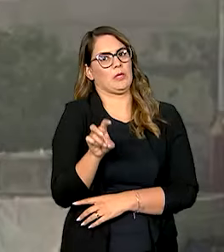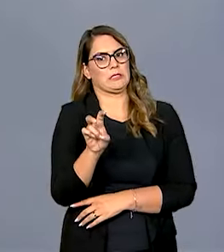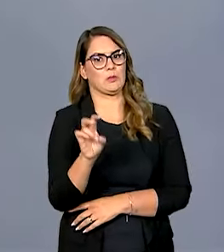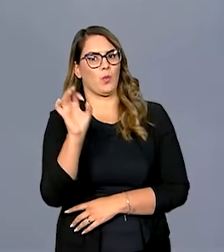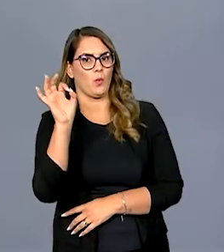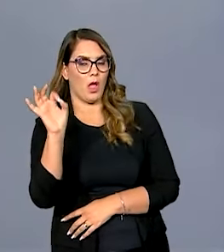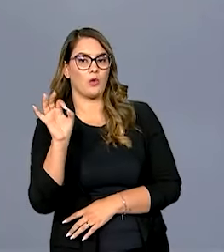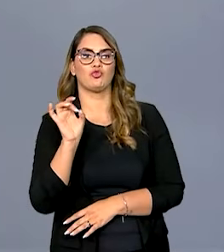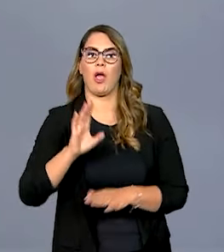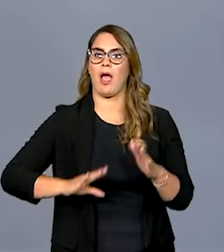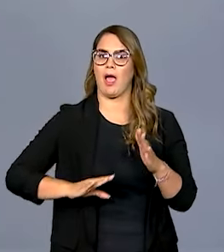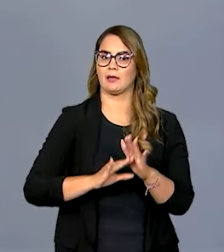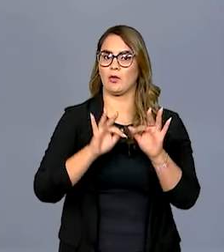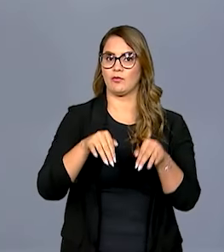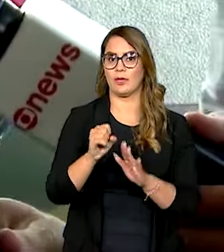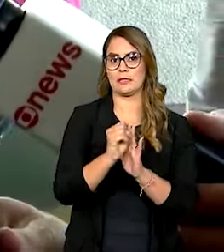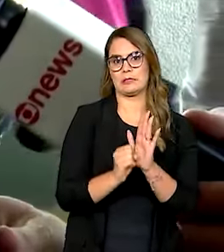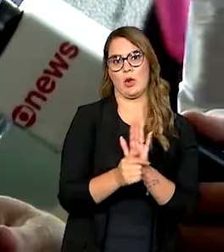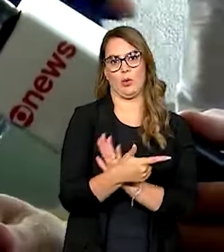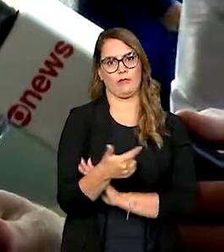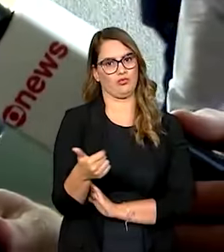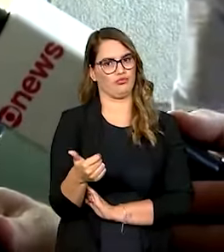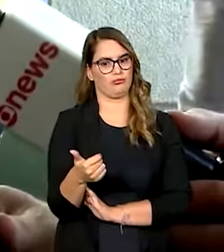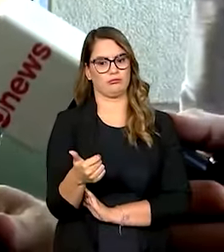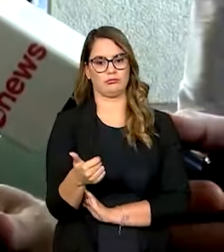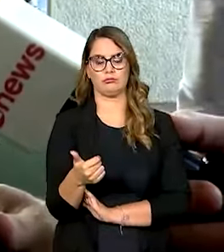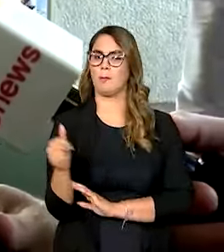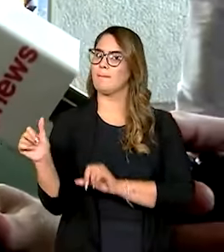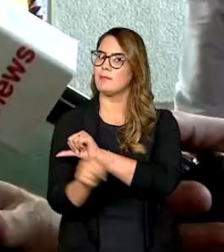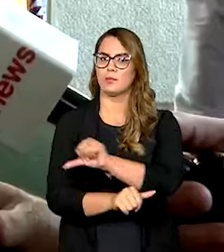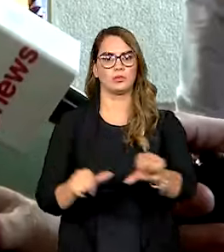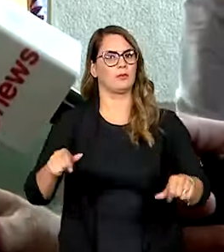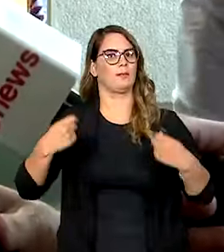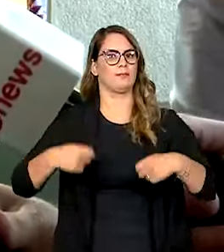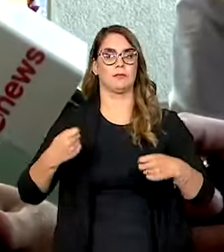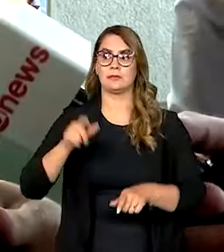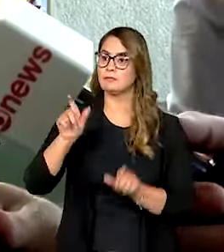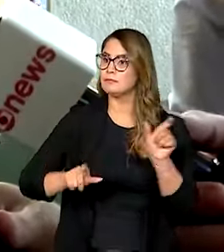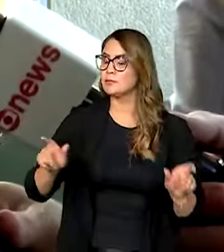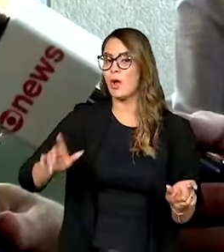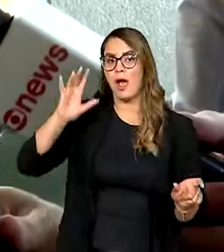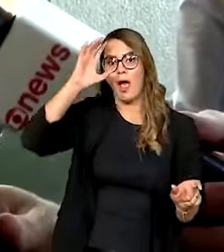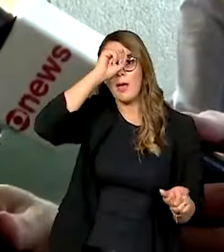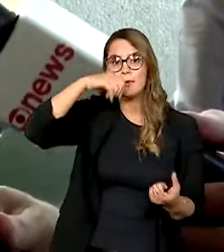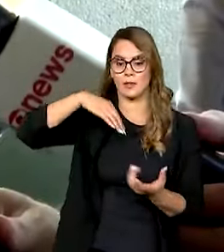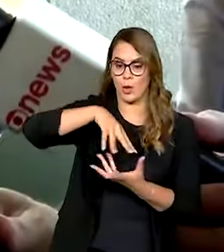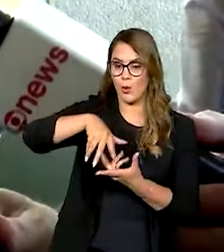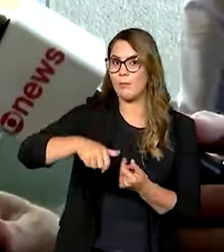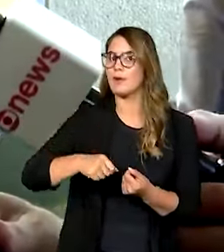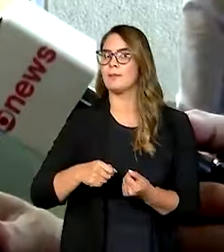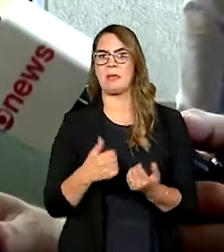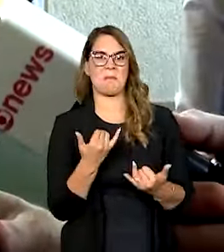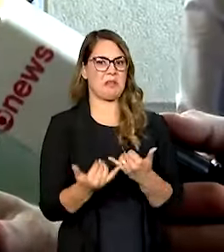1,5º até o final do século XX nós vamos ter que mudar o jogo para que as pessoas aprendam que o planeta não está